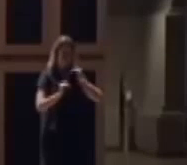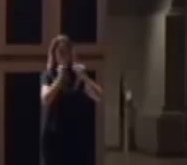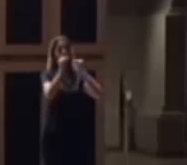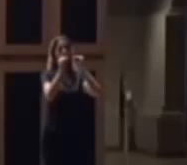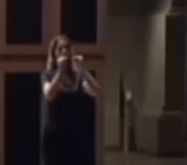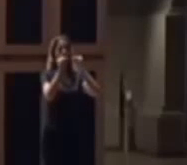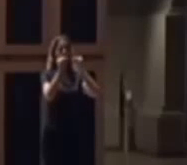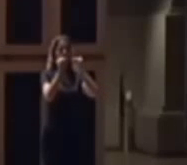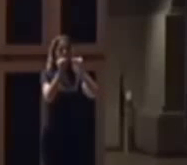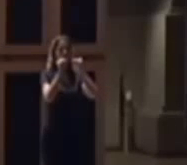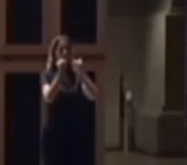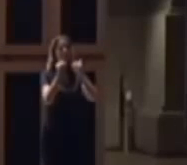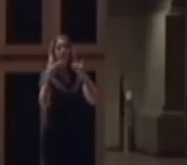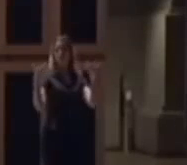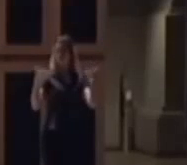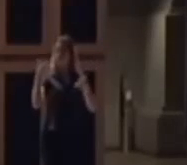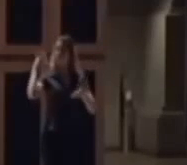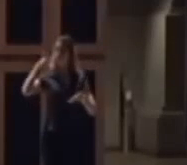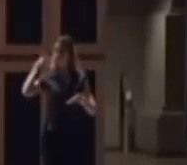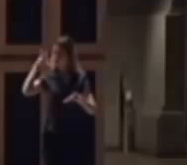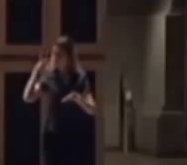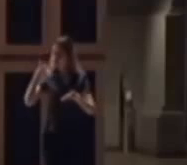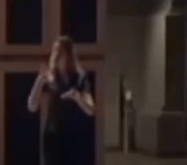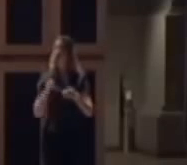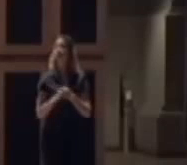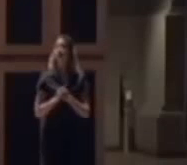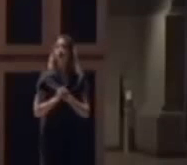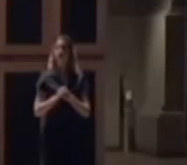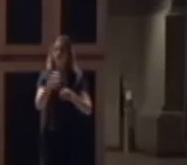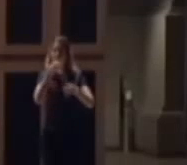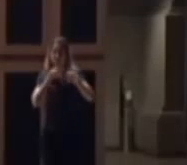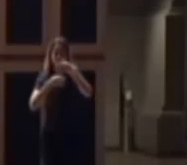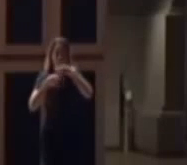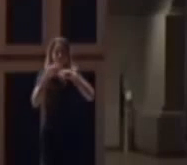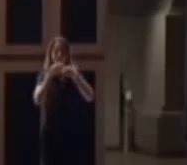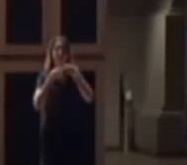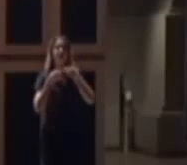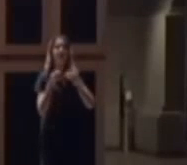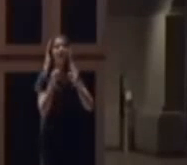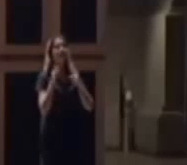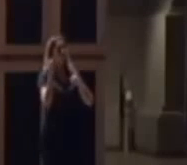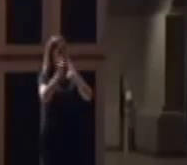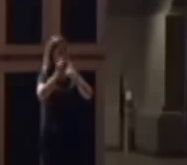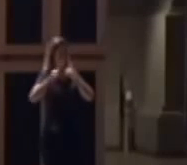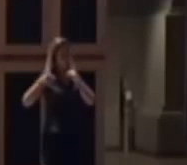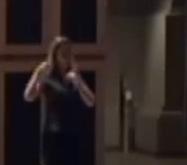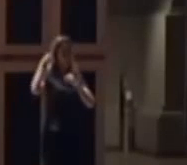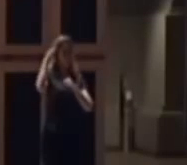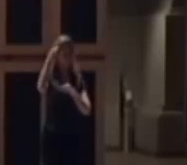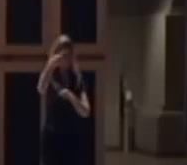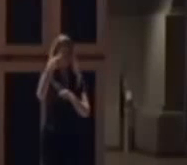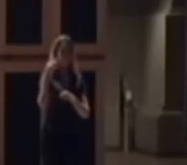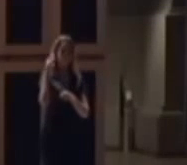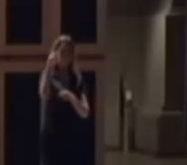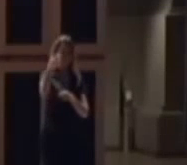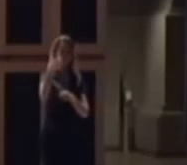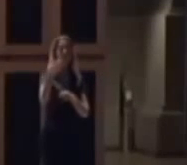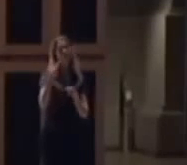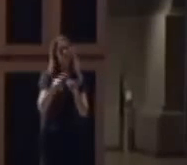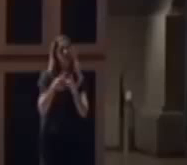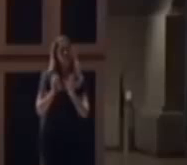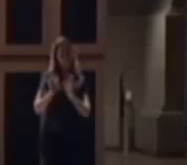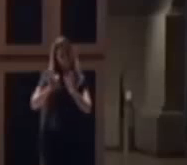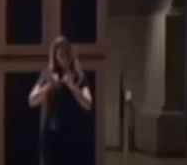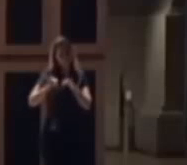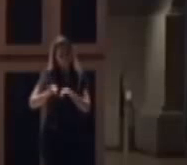a partir desse seminário aqui, eu já vou deixar algumas sugestões para a próxima gestão. Nós estamos encerrando uma